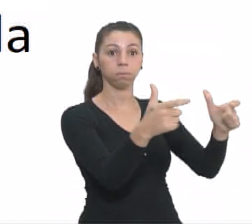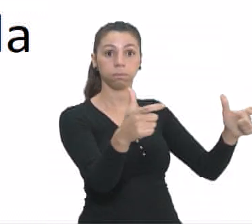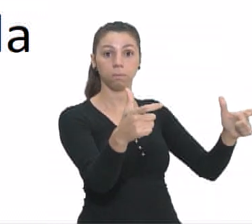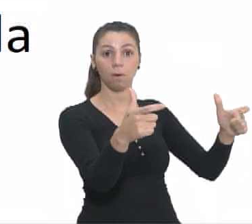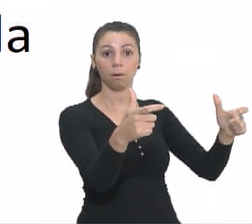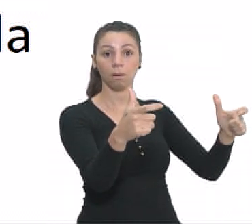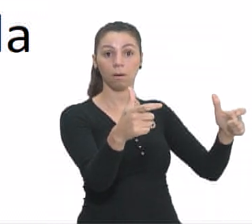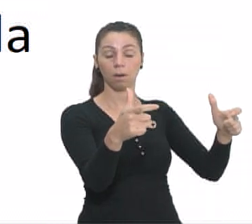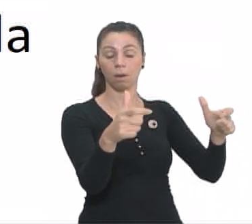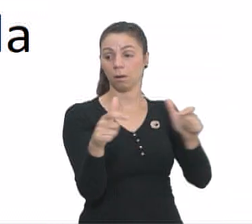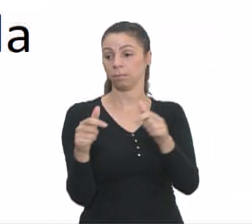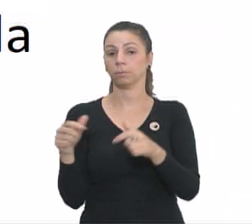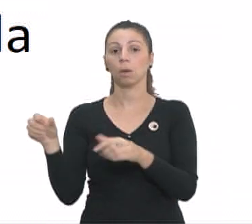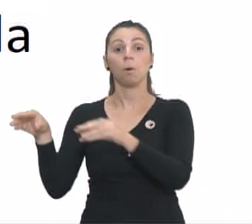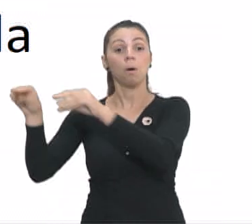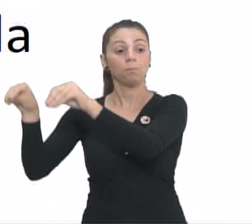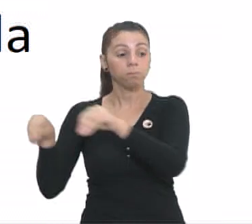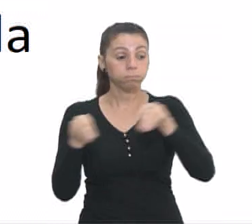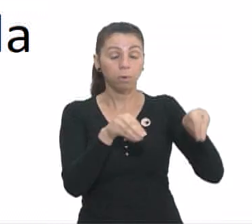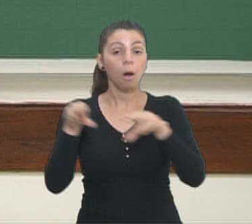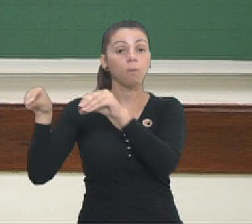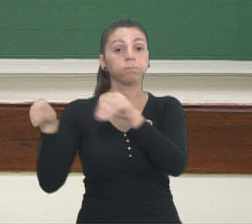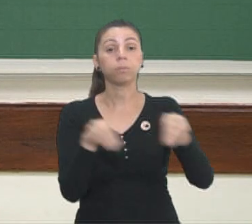grande escala no Paraná.